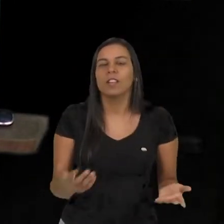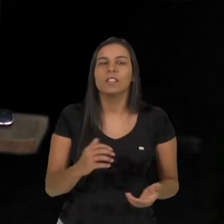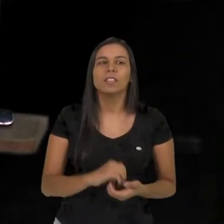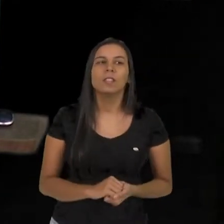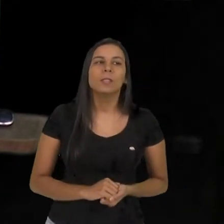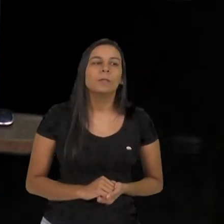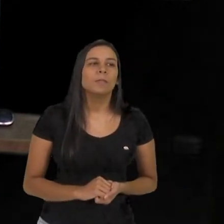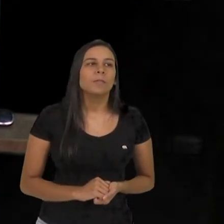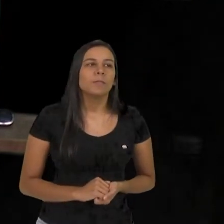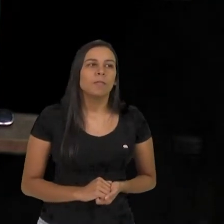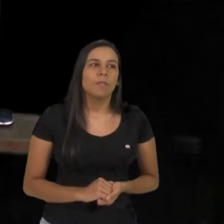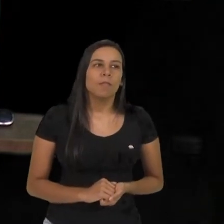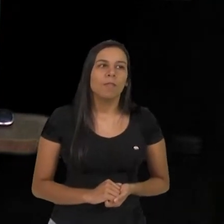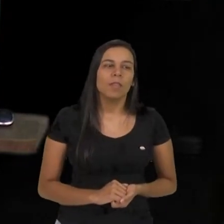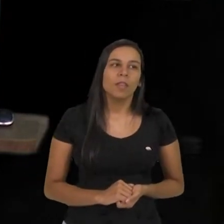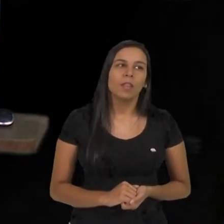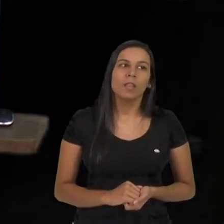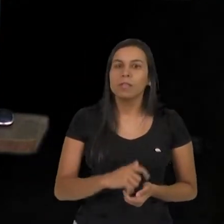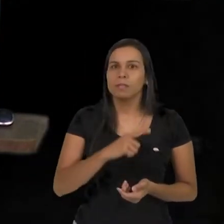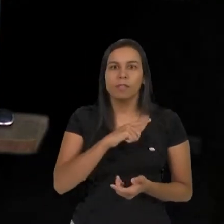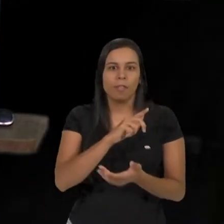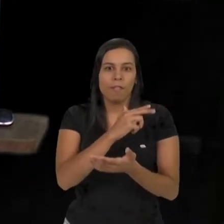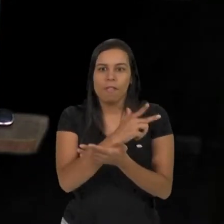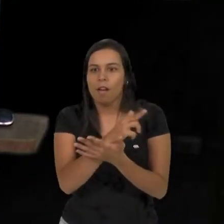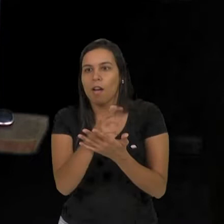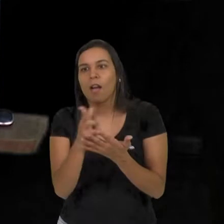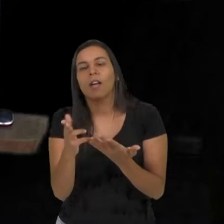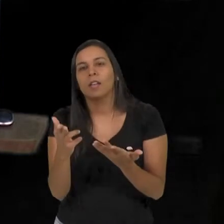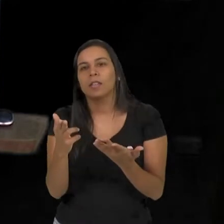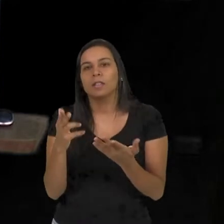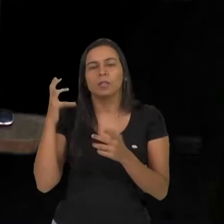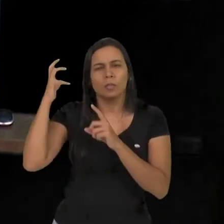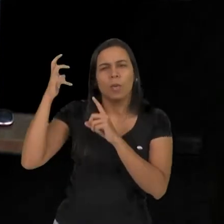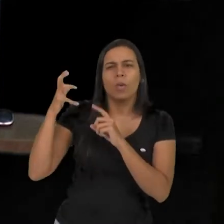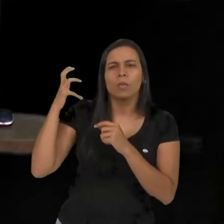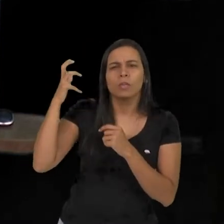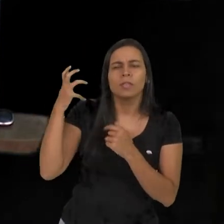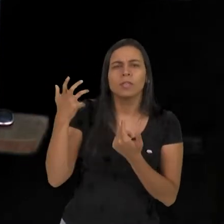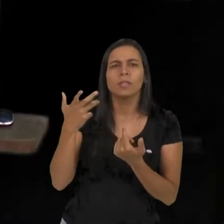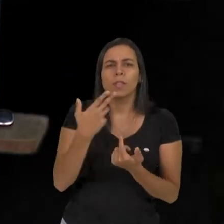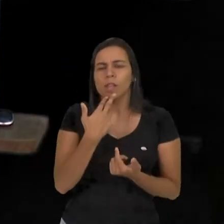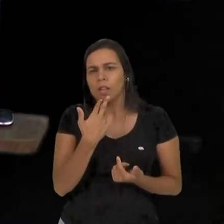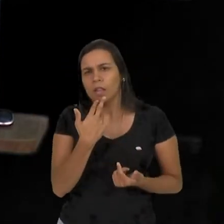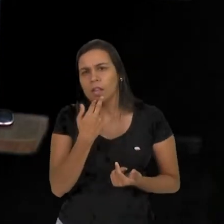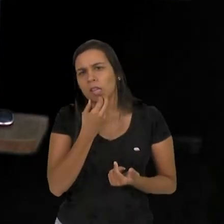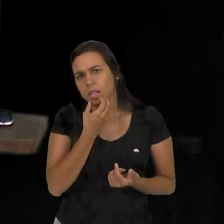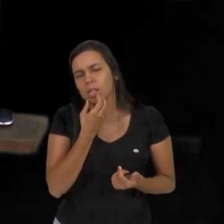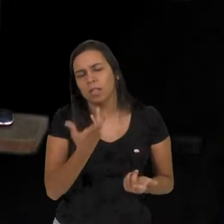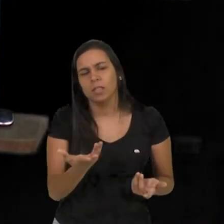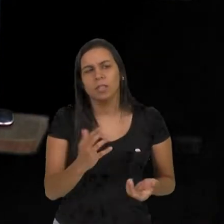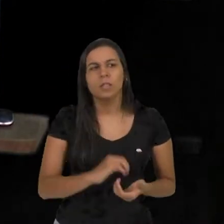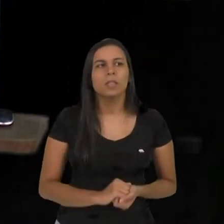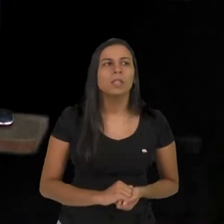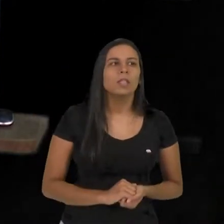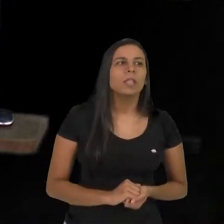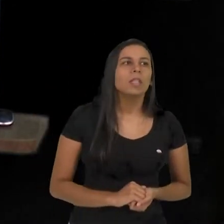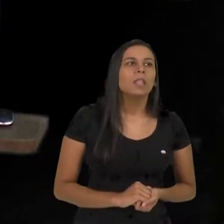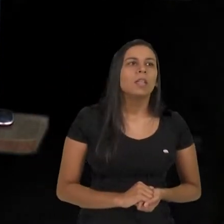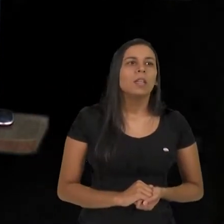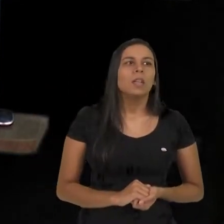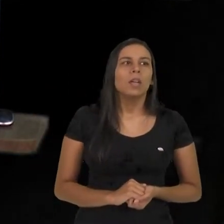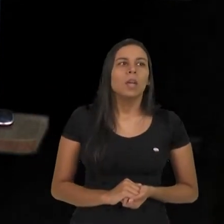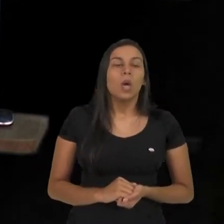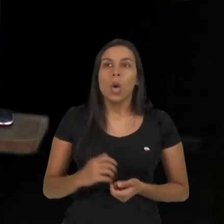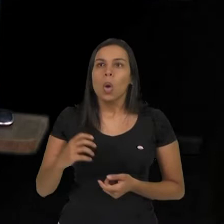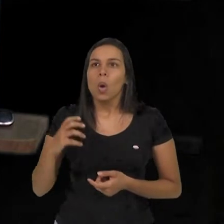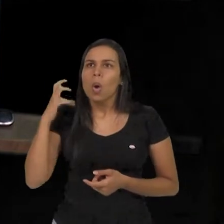caiu Coldplay, já caiu Paul McCartney também. Então, dependendo do que você goste, talvez seja muito útil, né? Música é um jeito muito